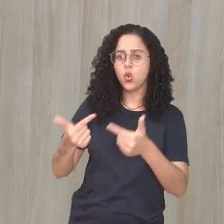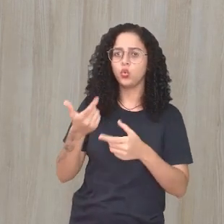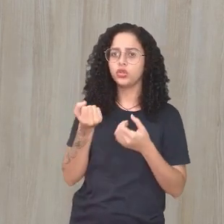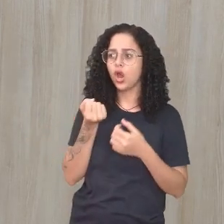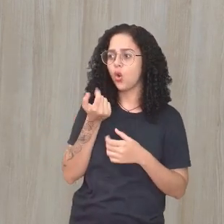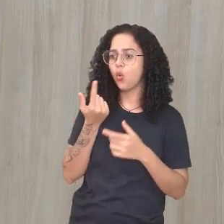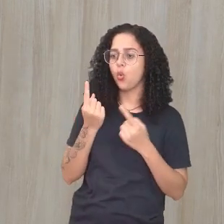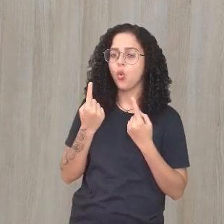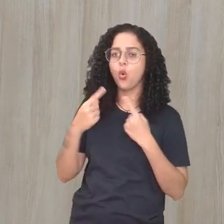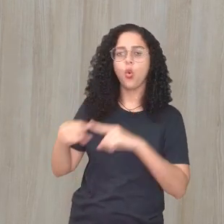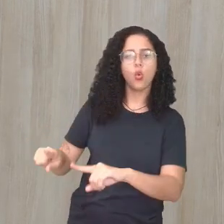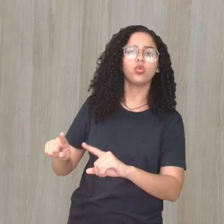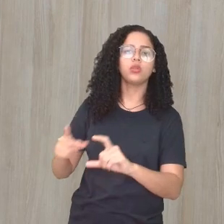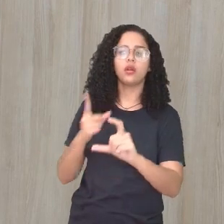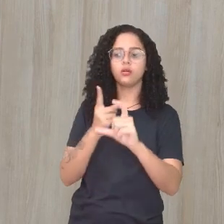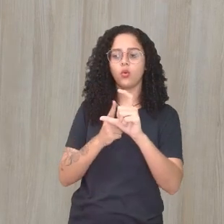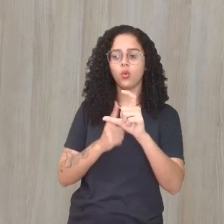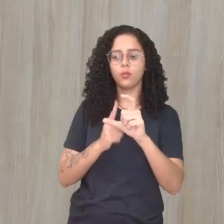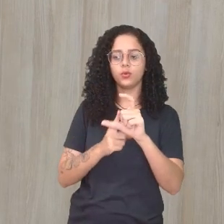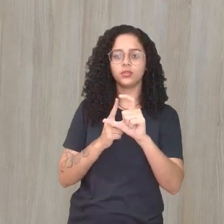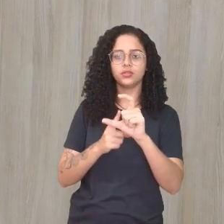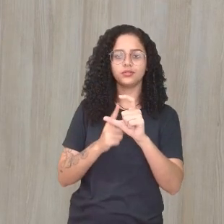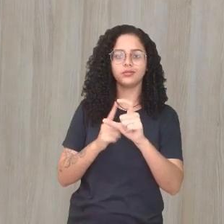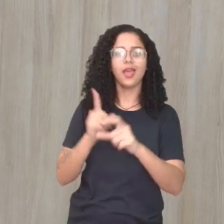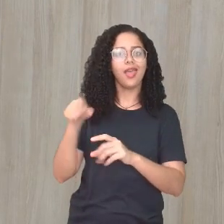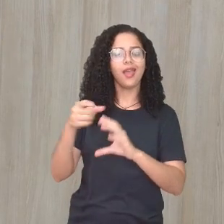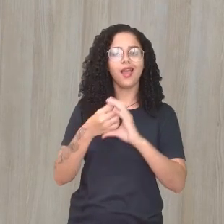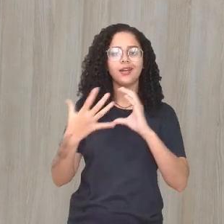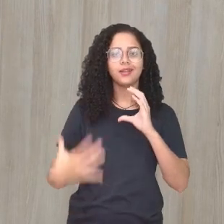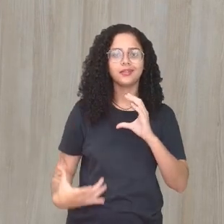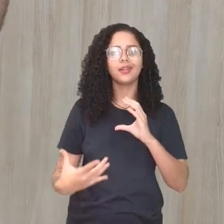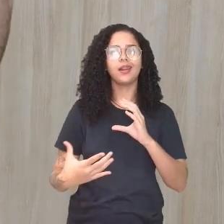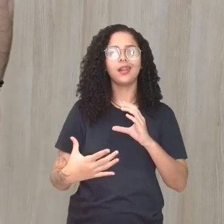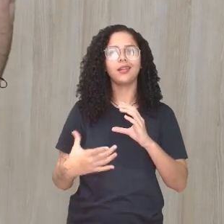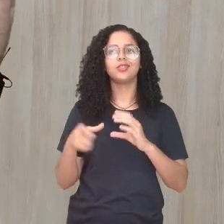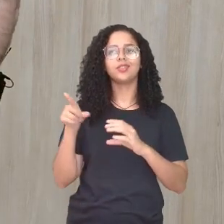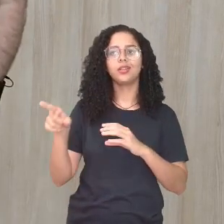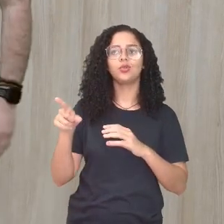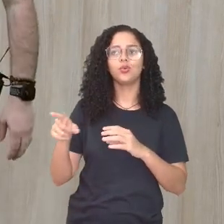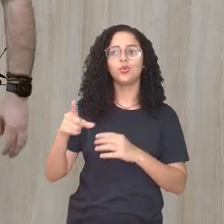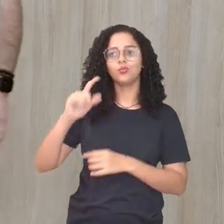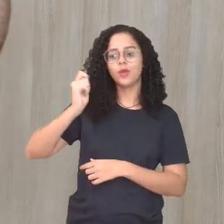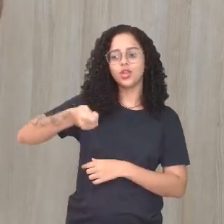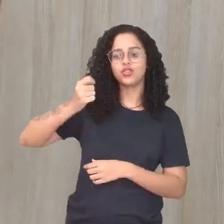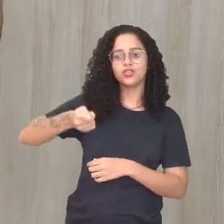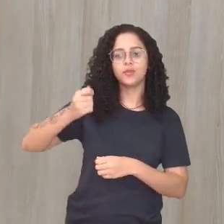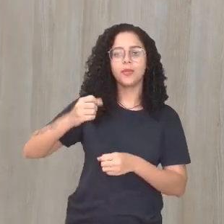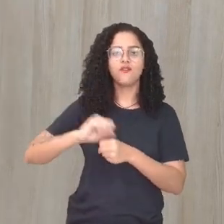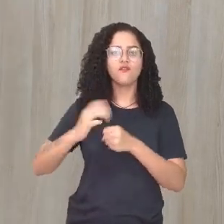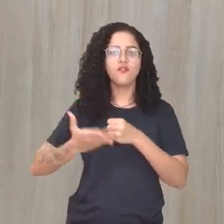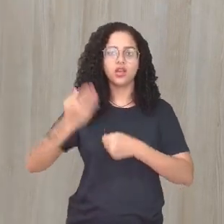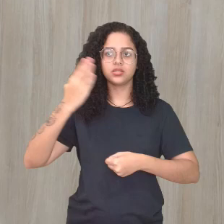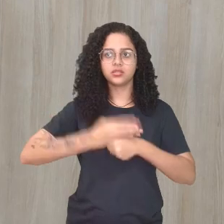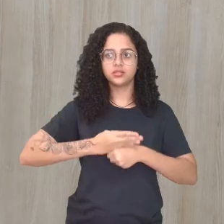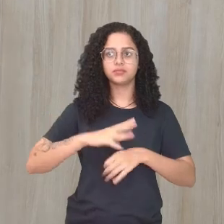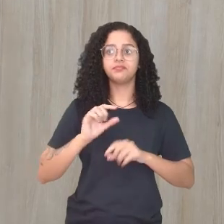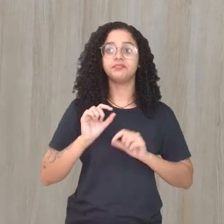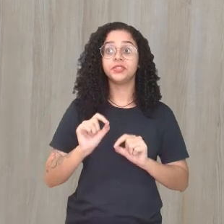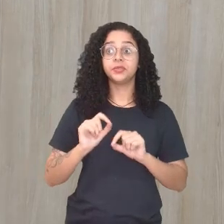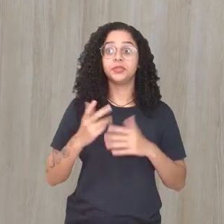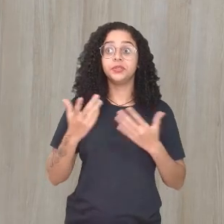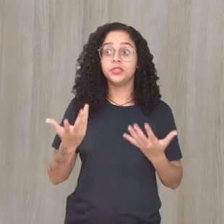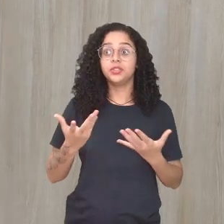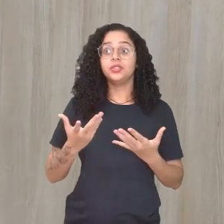uma das características, né, do regime fascista, né? Então, veja, soma-se a isso o quê?